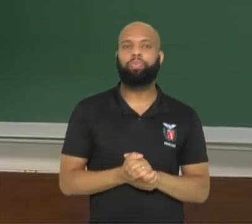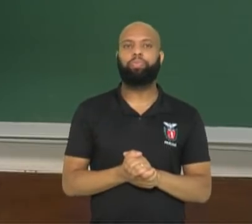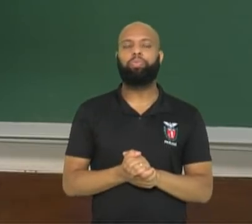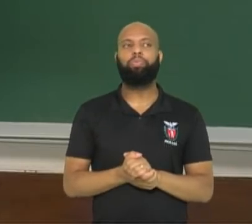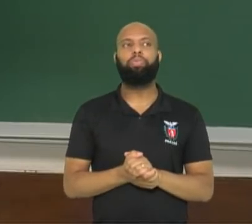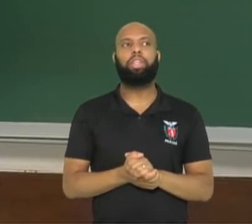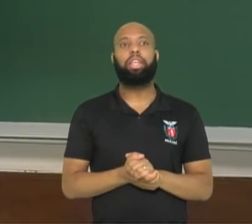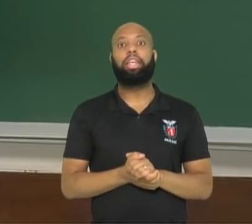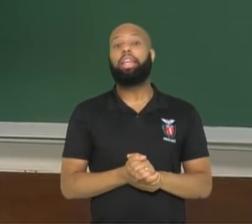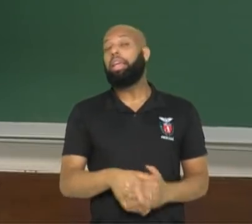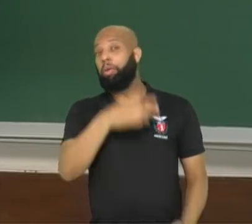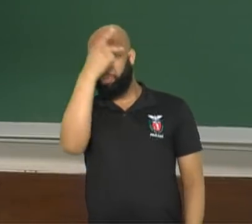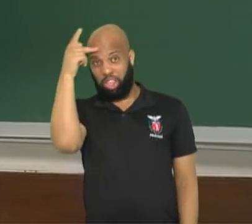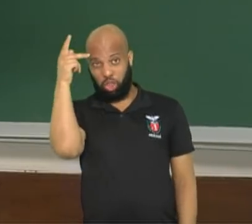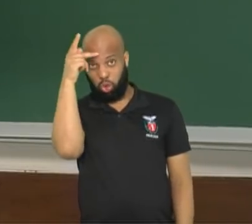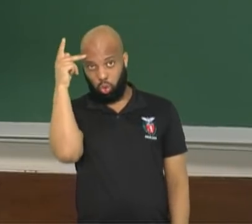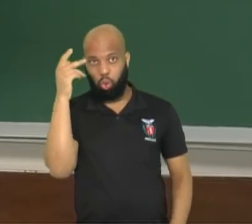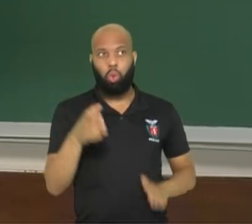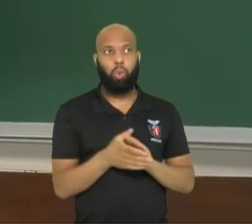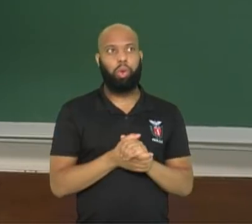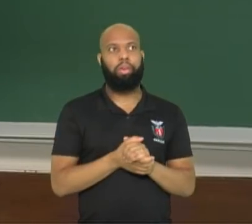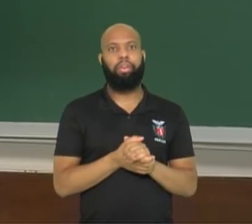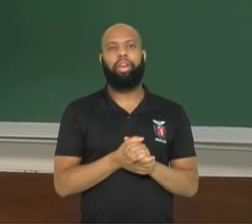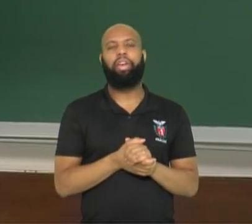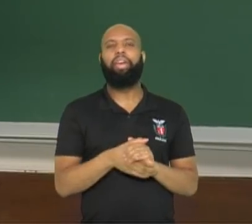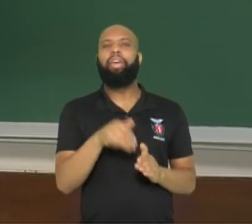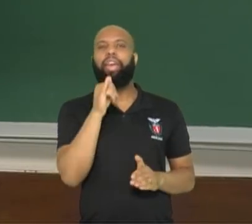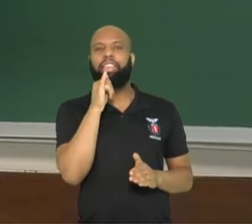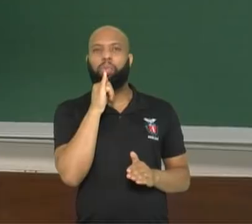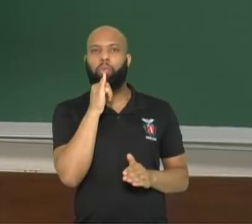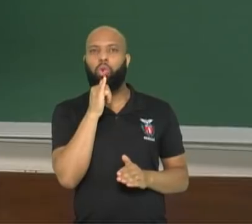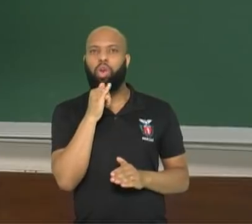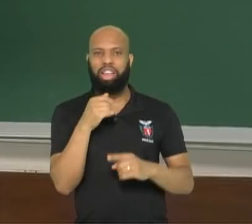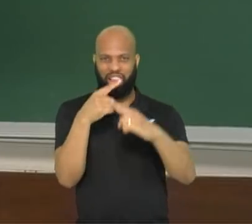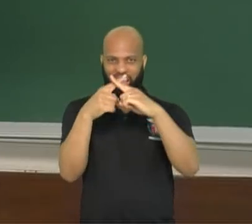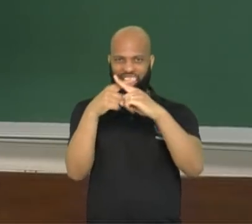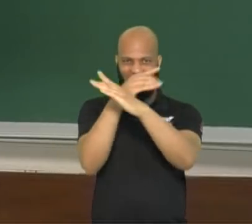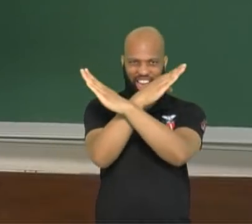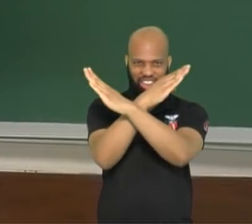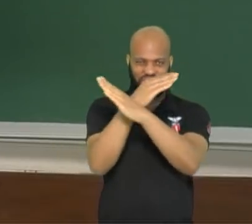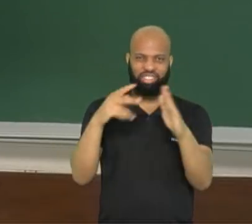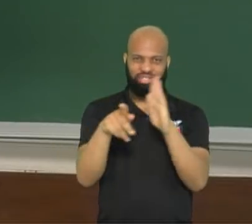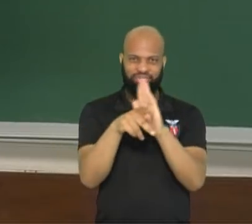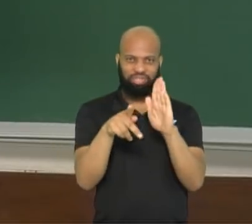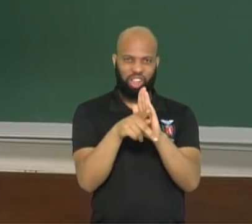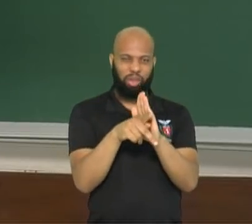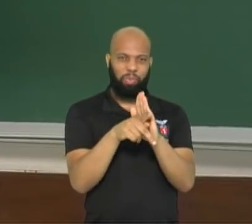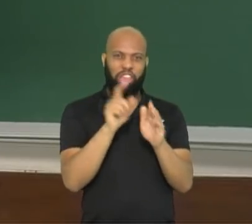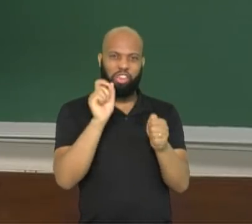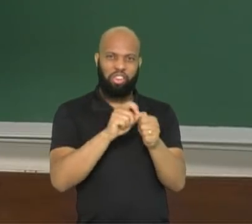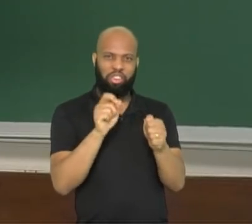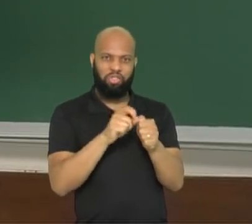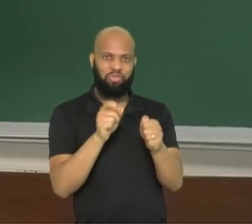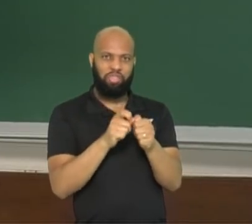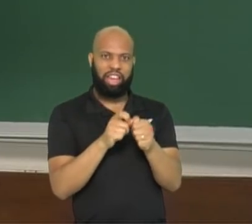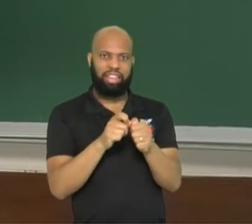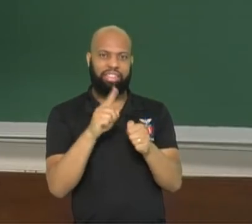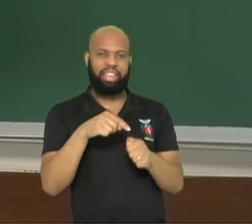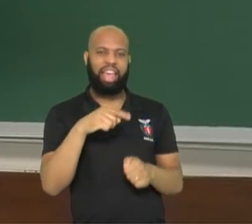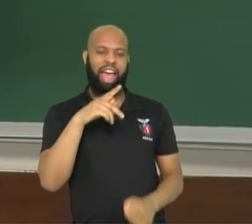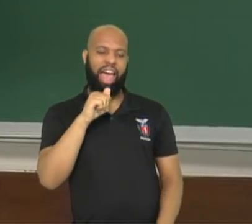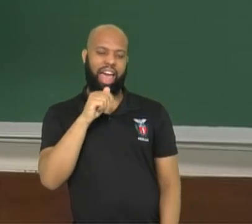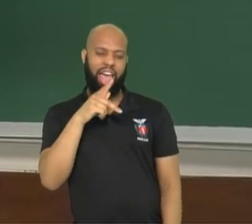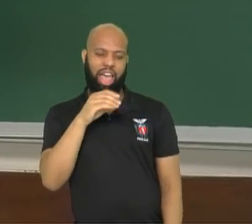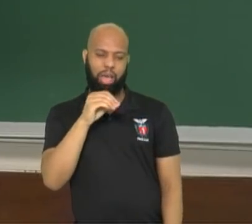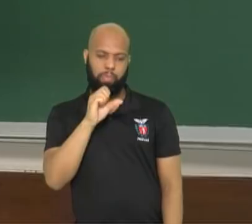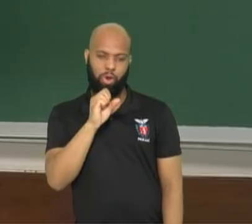quem joga na loteria, por exemplo, é uma probabilidade. Você tem a probabilidade de acertar ou